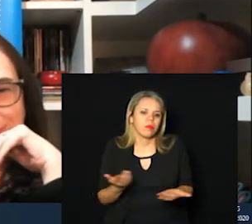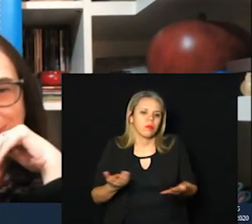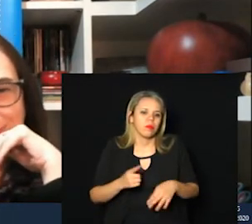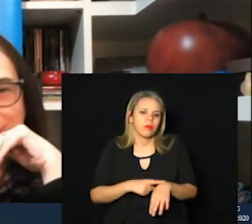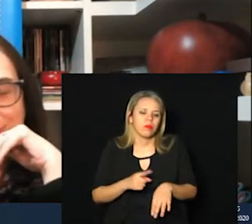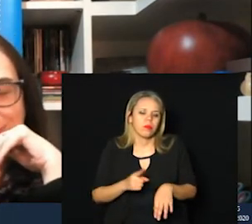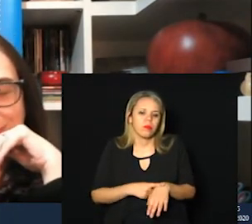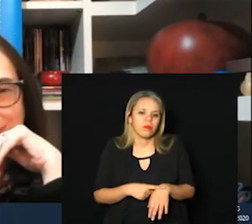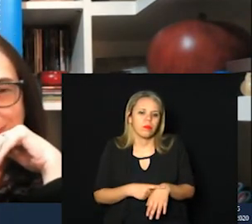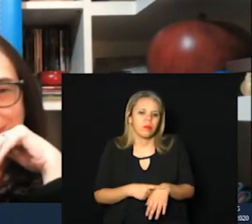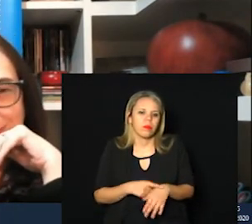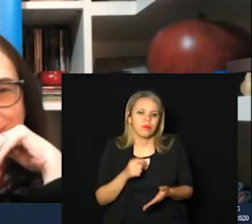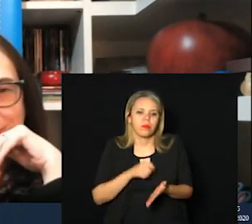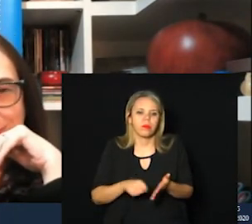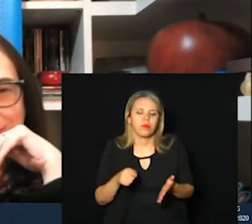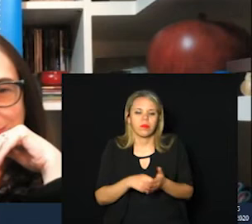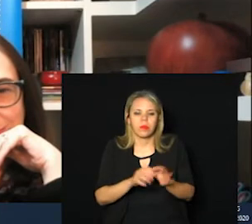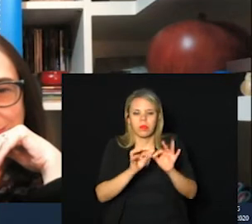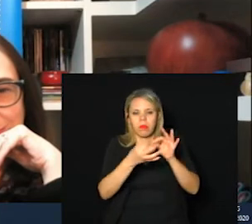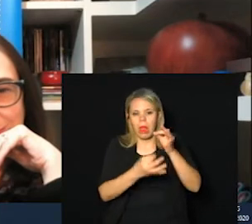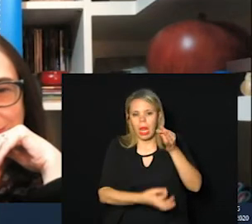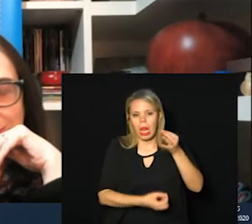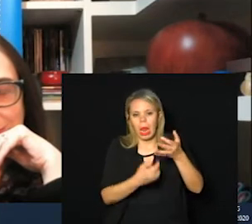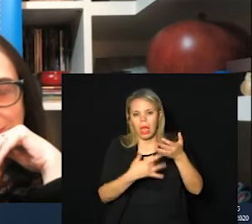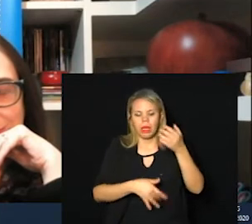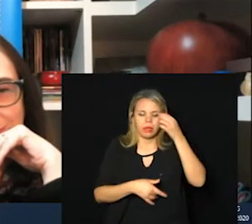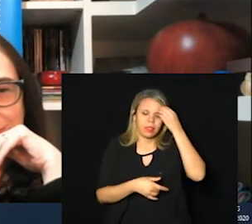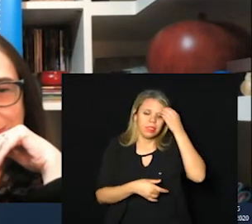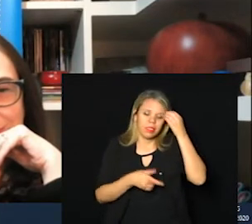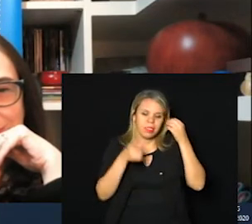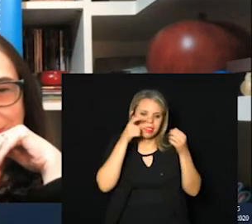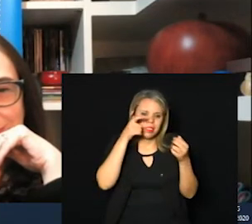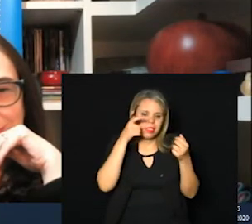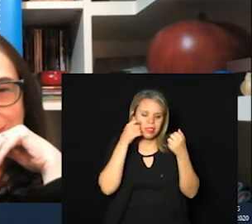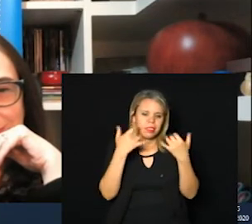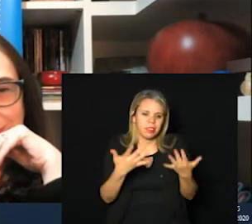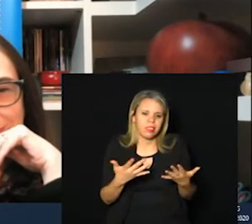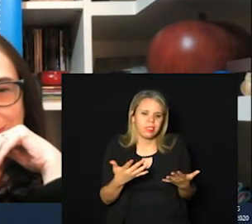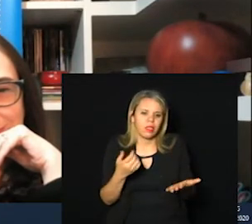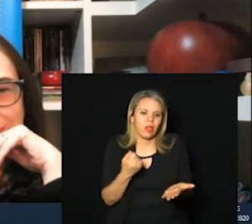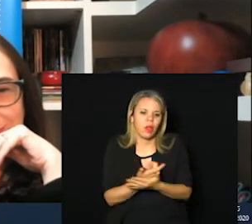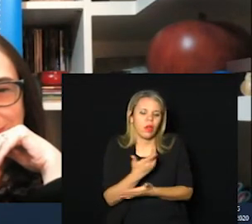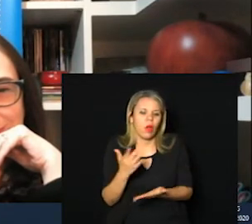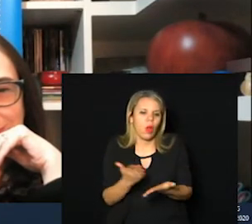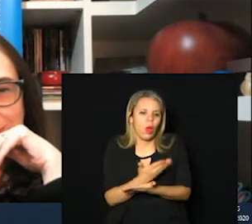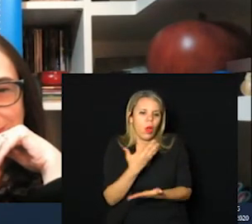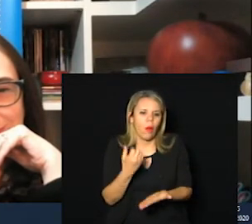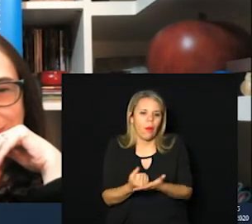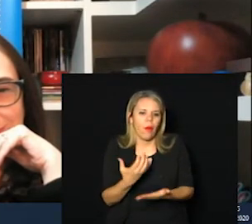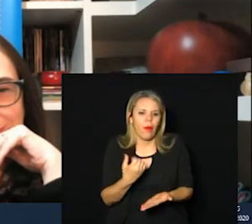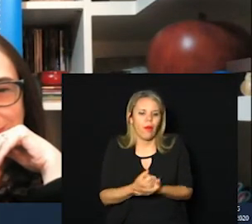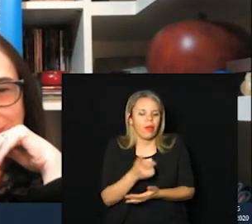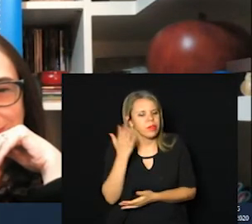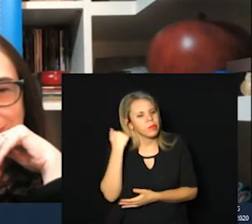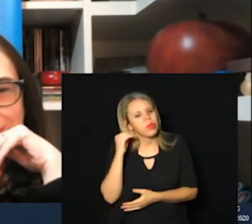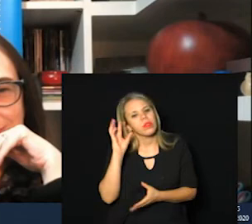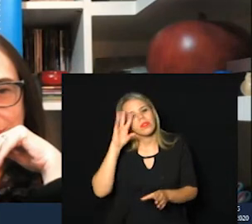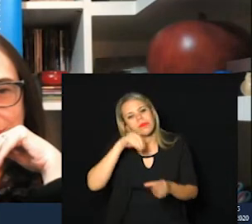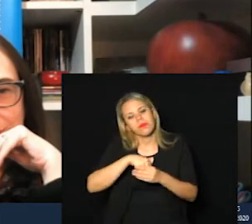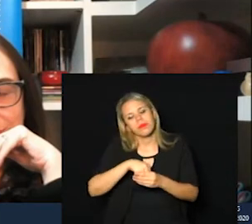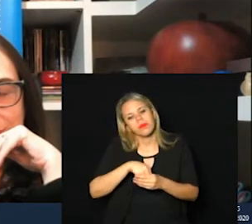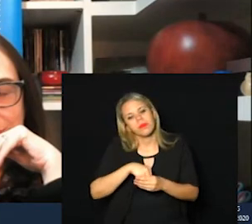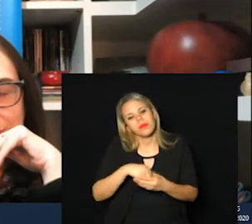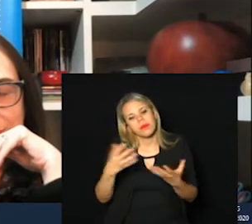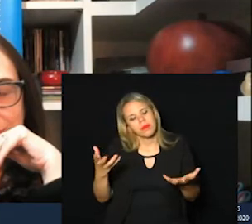porque eu escrevi bastante, que vocês que estão nos assistindo, adquirindo o livro, pegando o livro, vocês vão saber o que está lá, mas eu